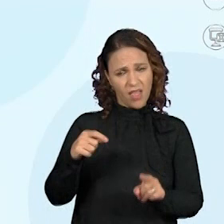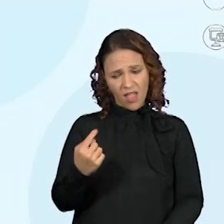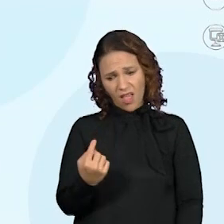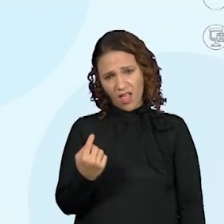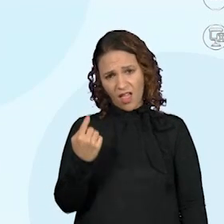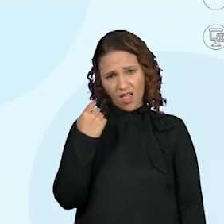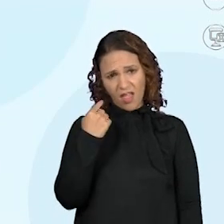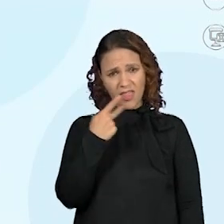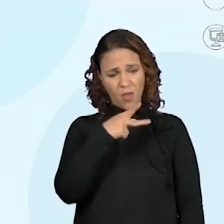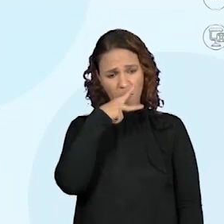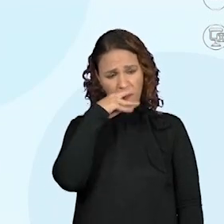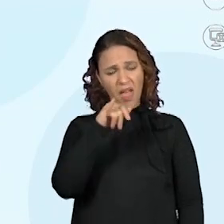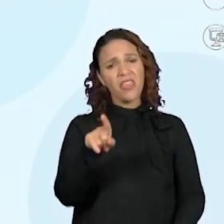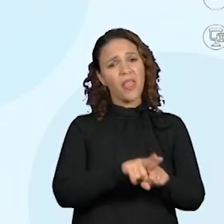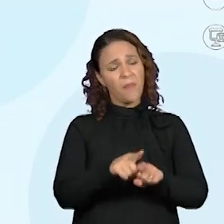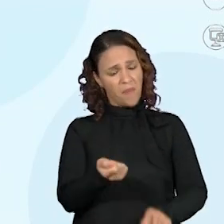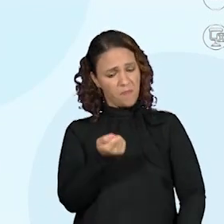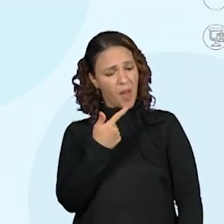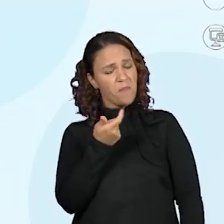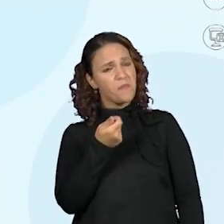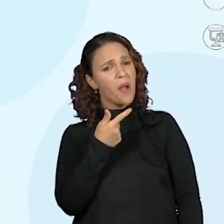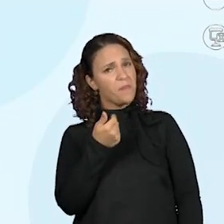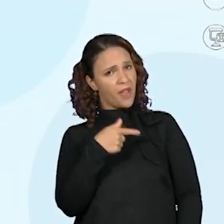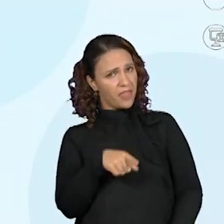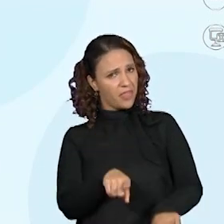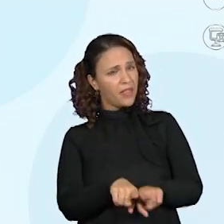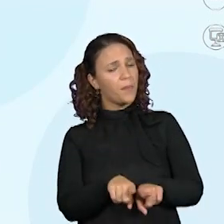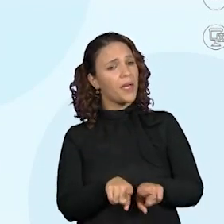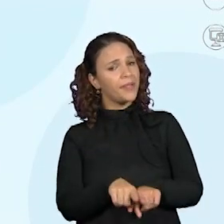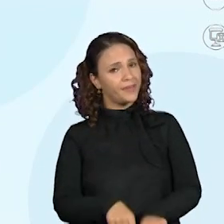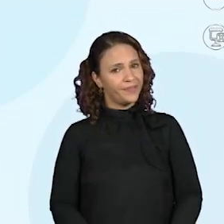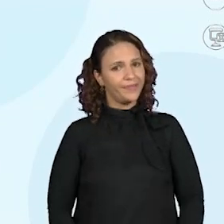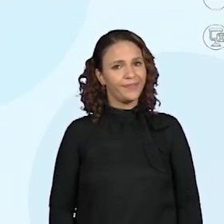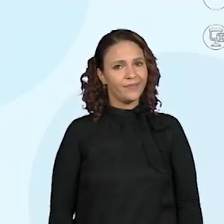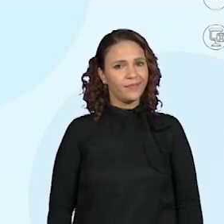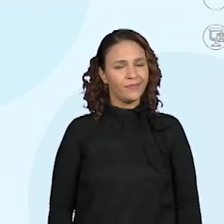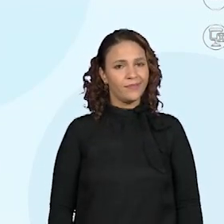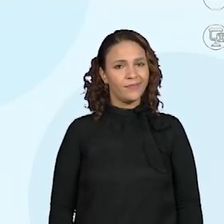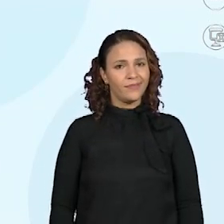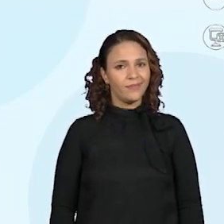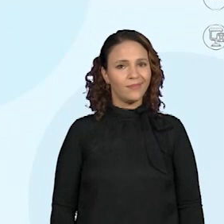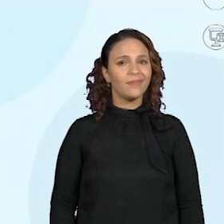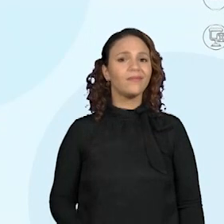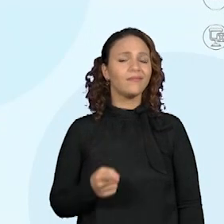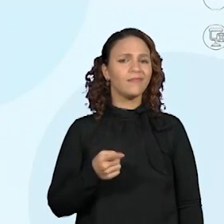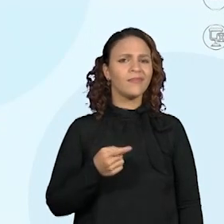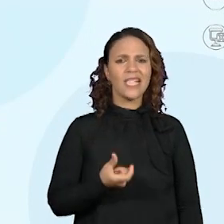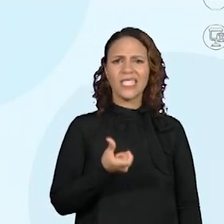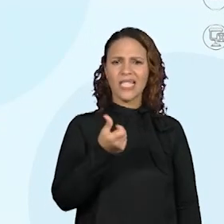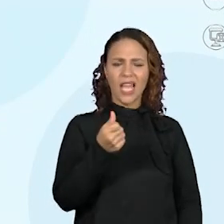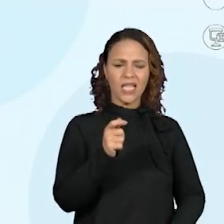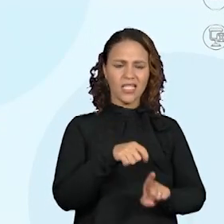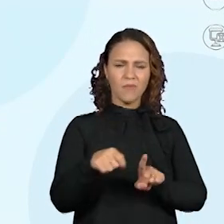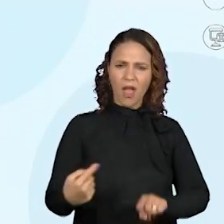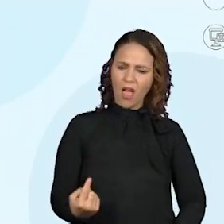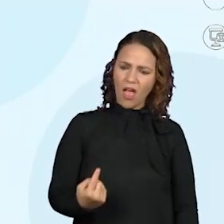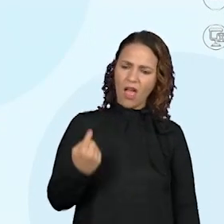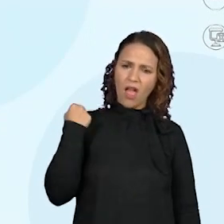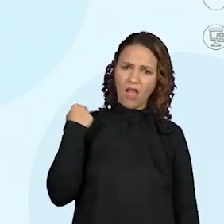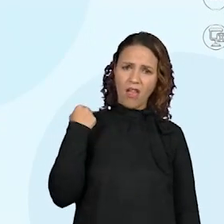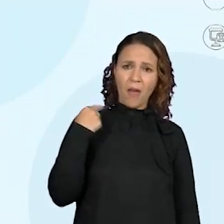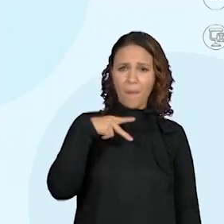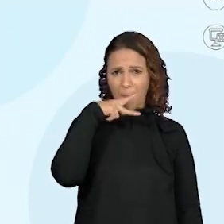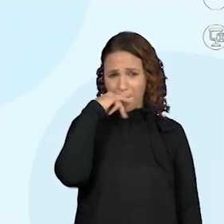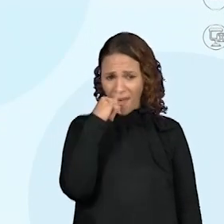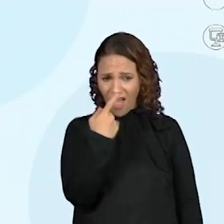teu pai também me ofendeu. E aí, pessoal? Há 6 meses, teu pai também me ofendeu. Será que eu